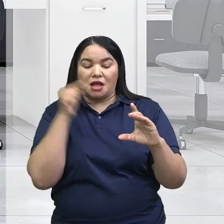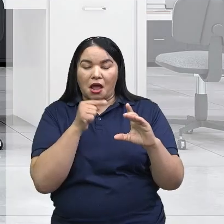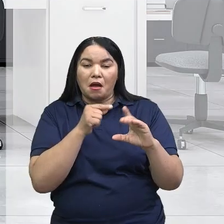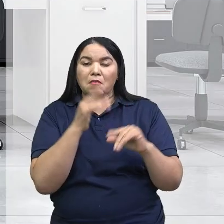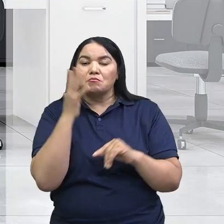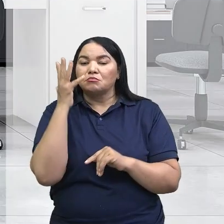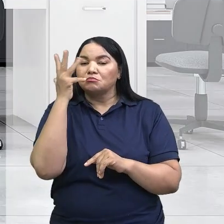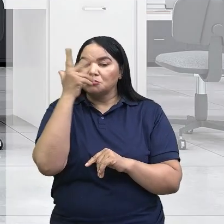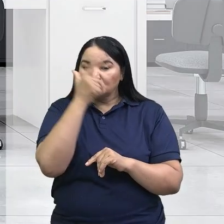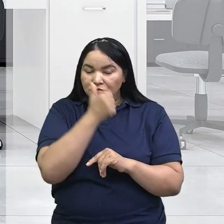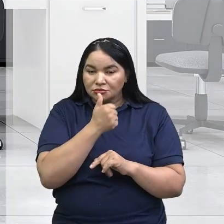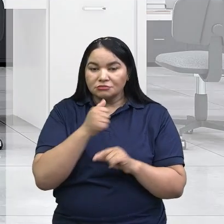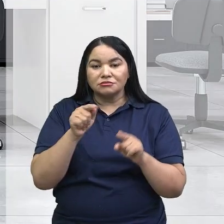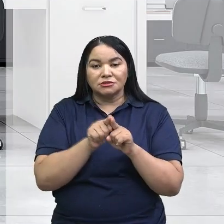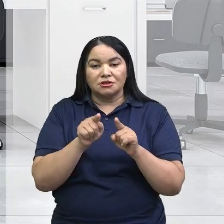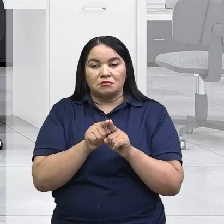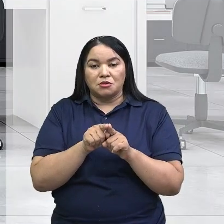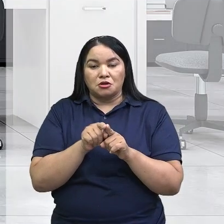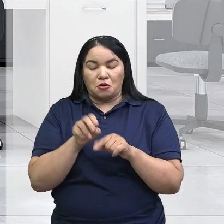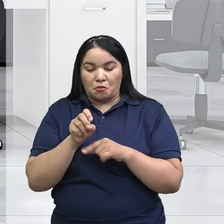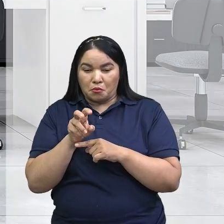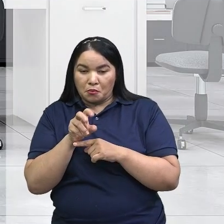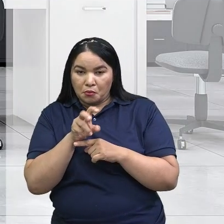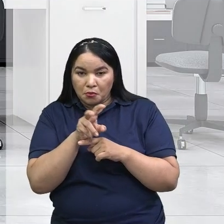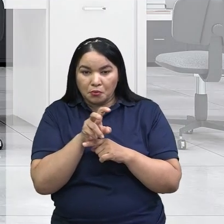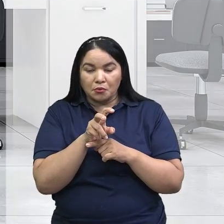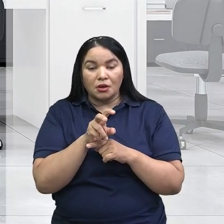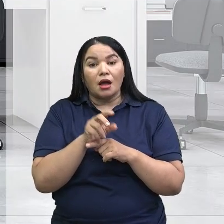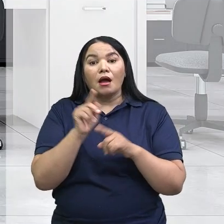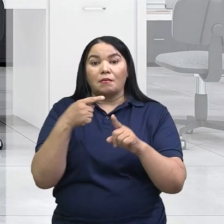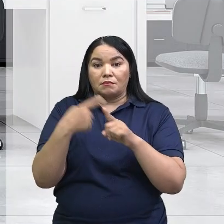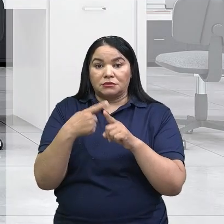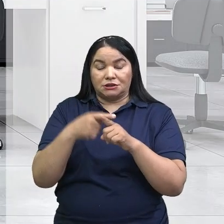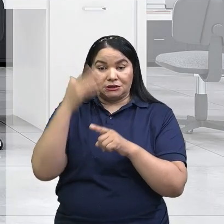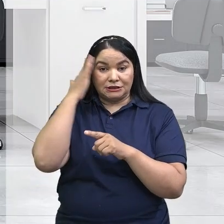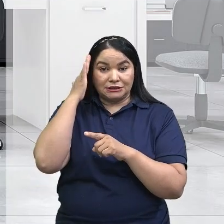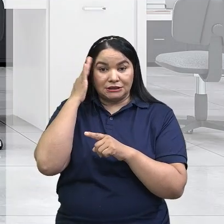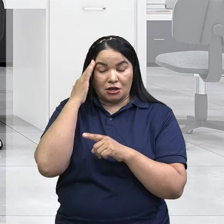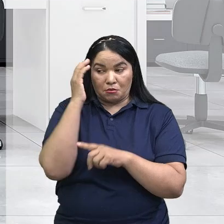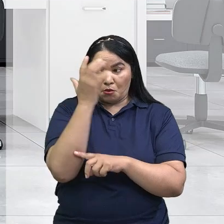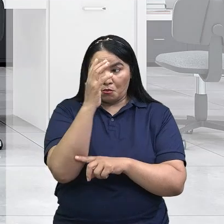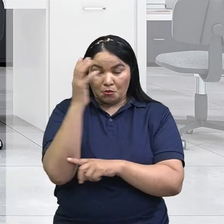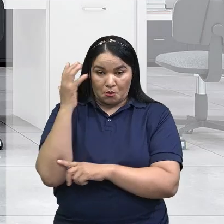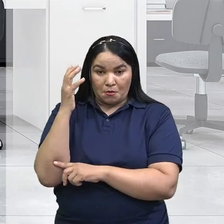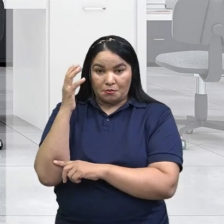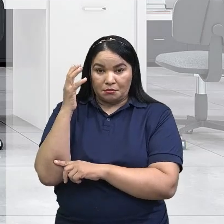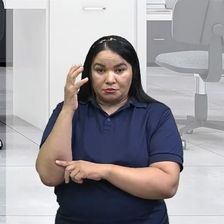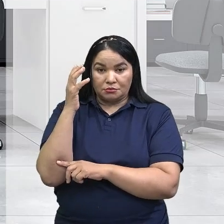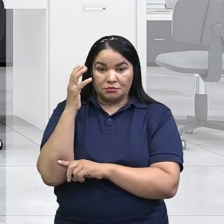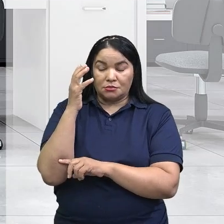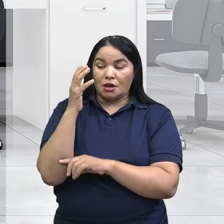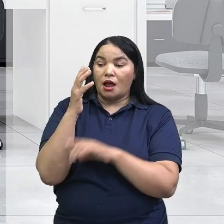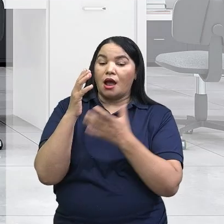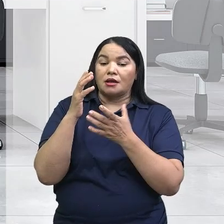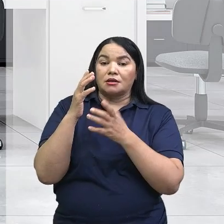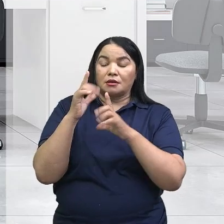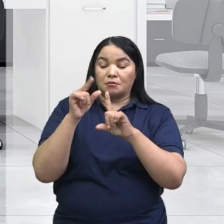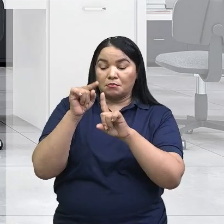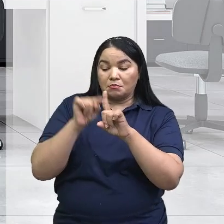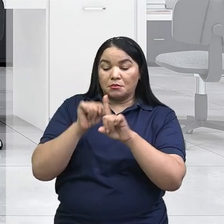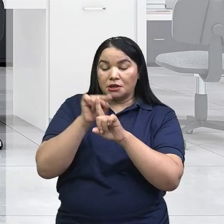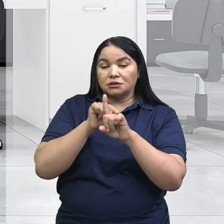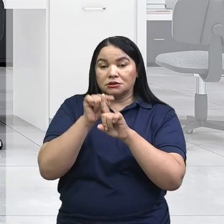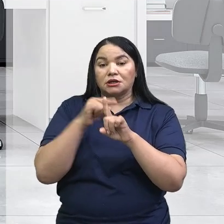ser resistente às pragas, né? A gente sabe que a plantação da banana, né, a bananeira, ela pode sofrer com